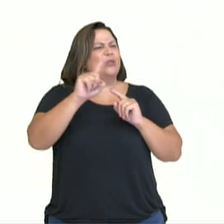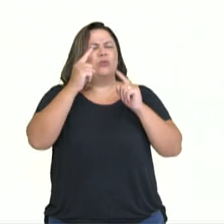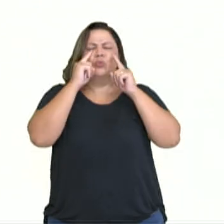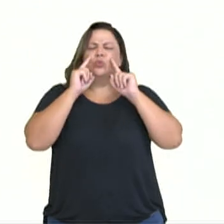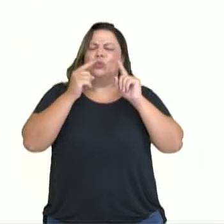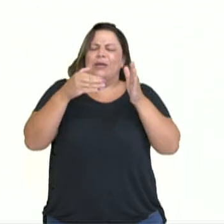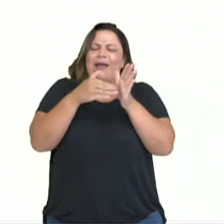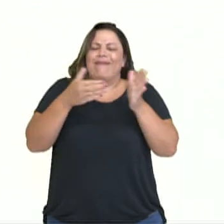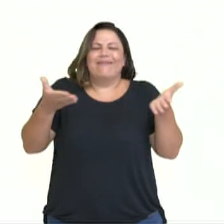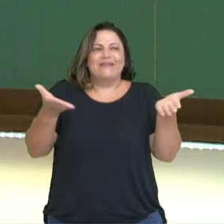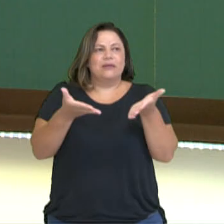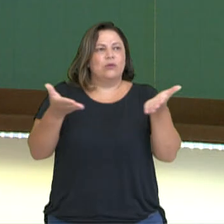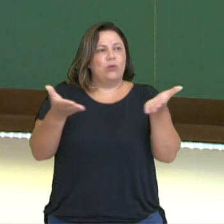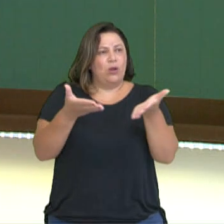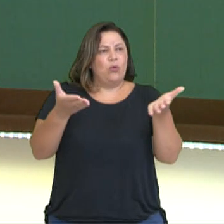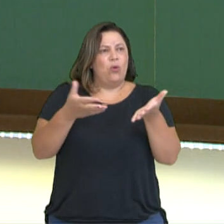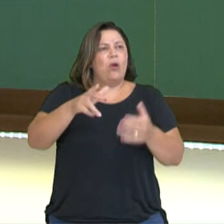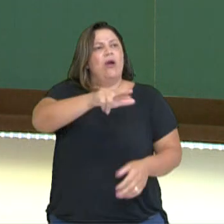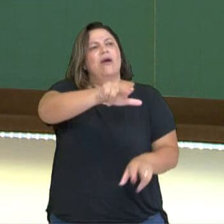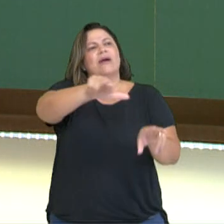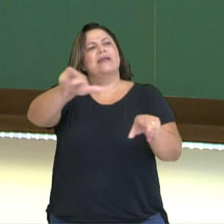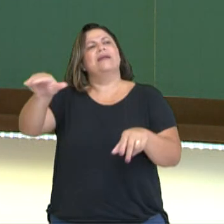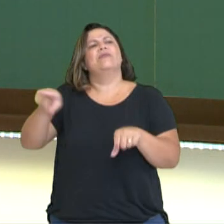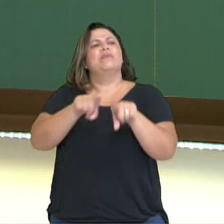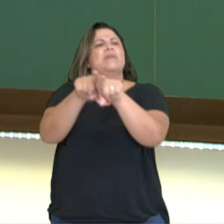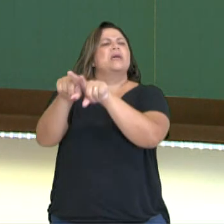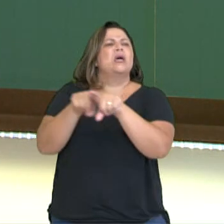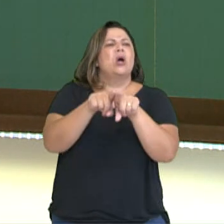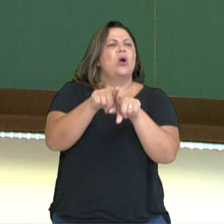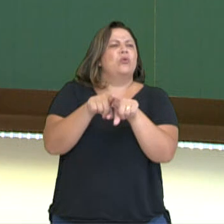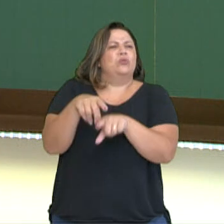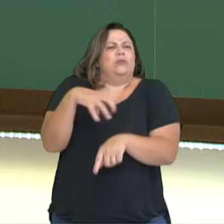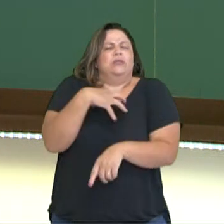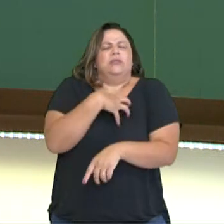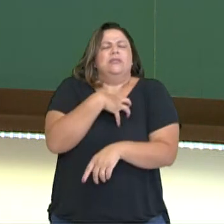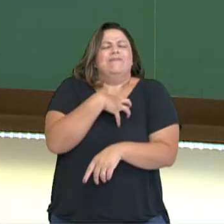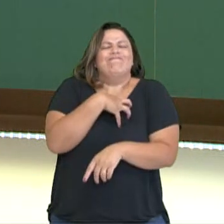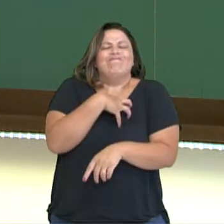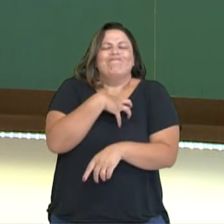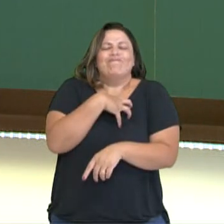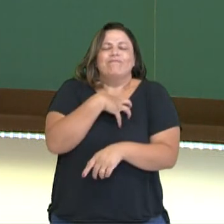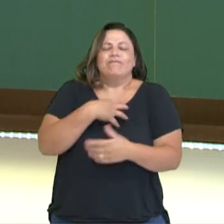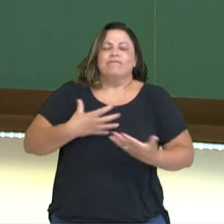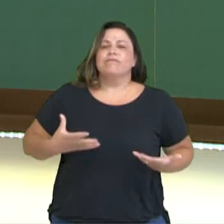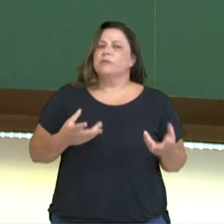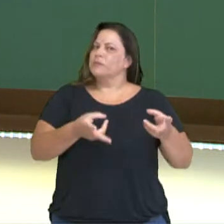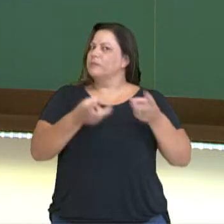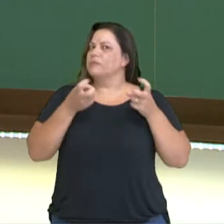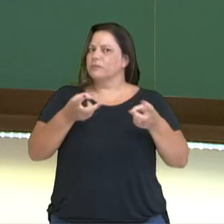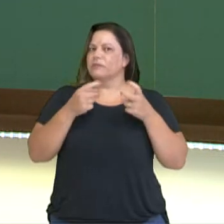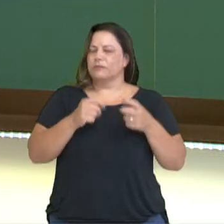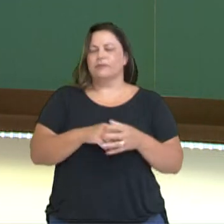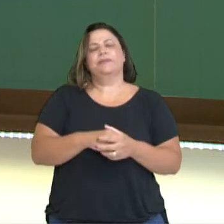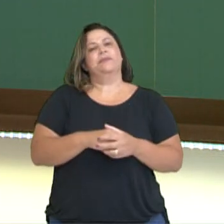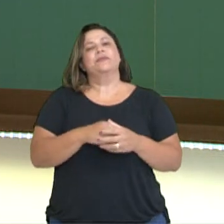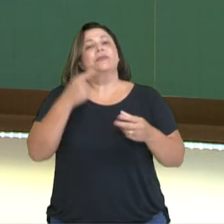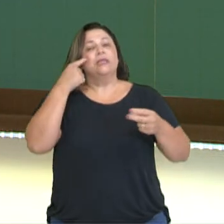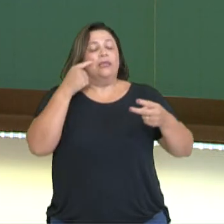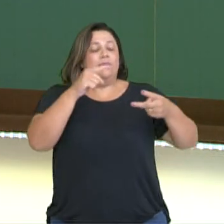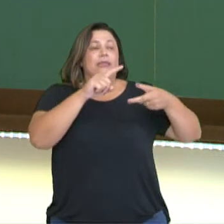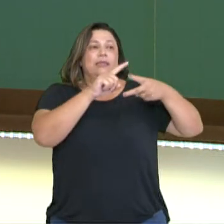agora, irmãos, não seria como sinto. Tá? O que percebemos aqui? Nós temos 4 estrofes, não é